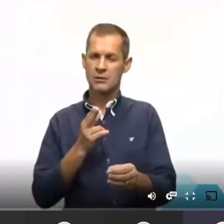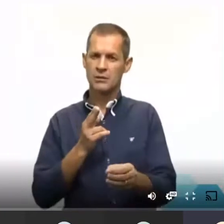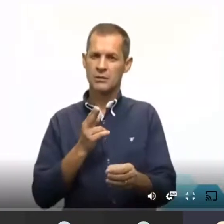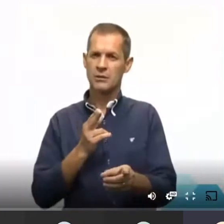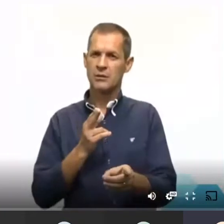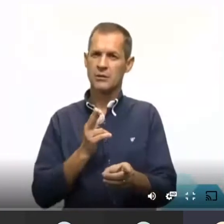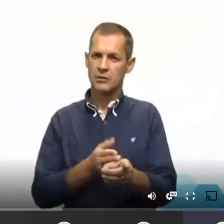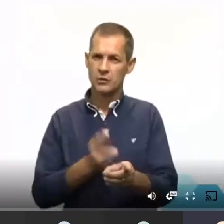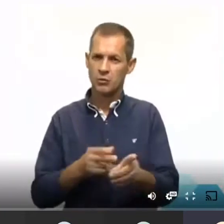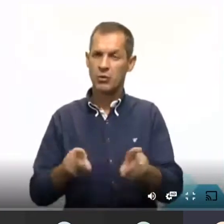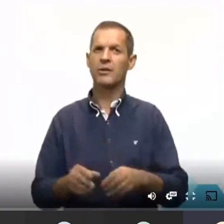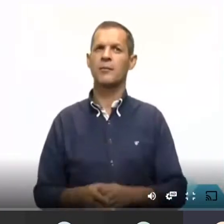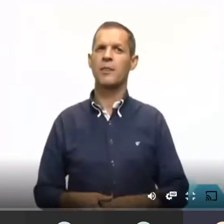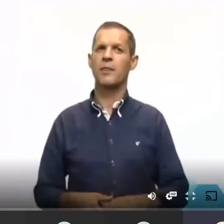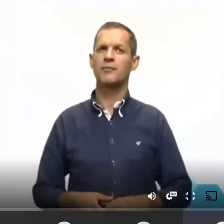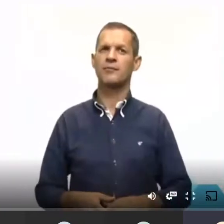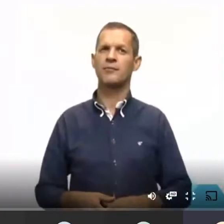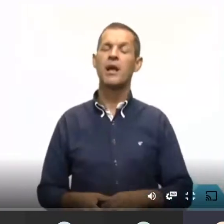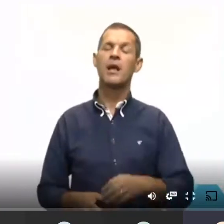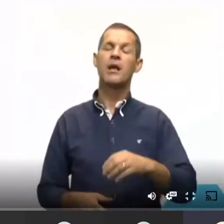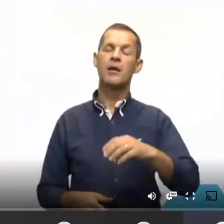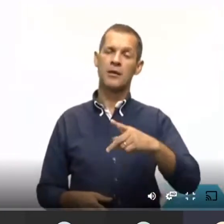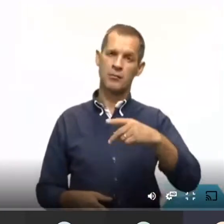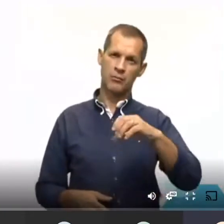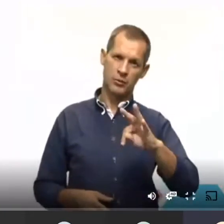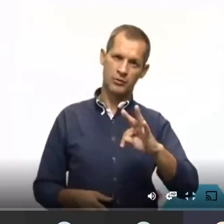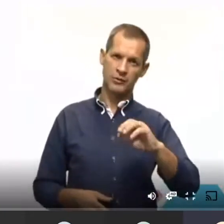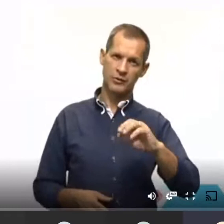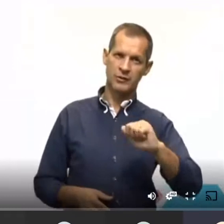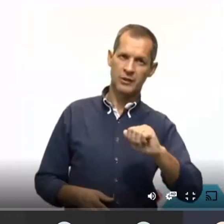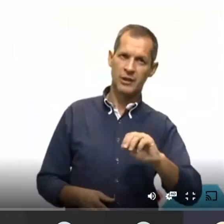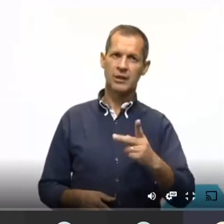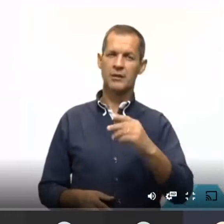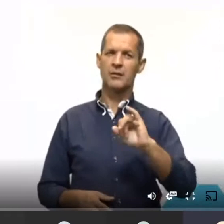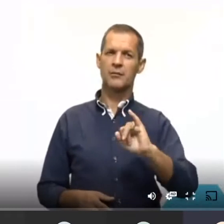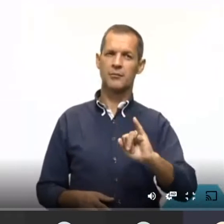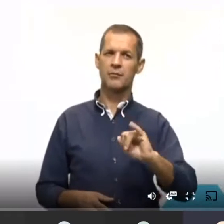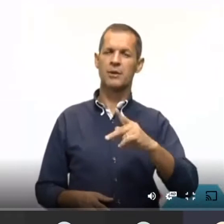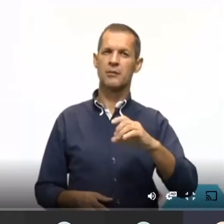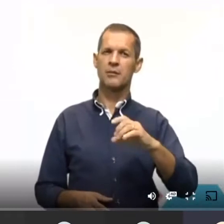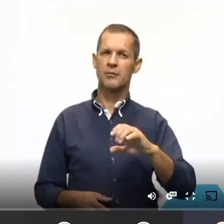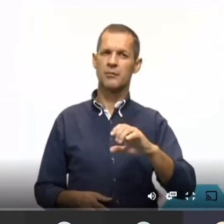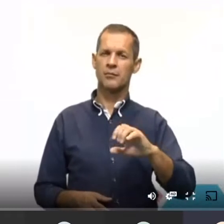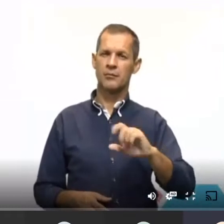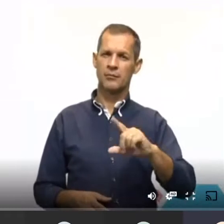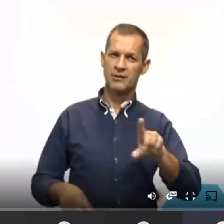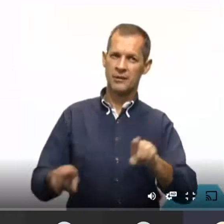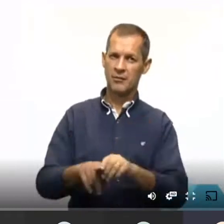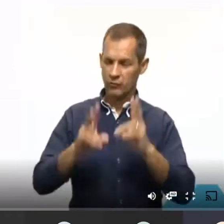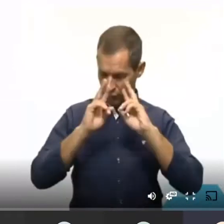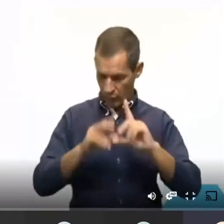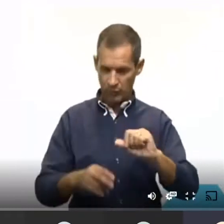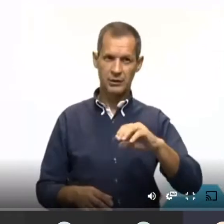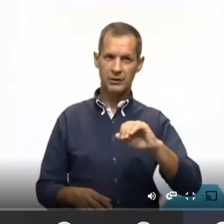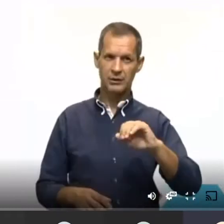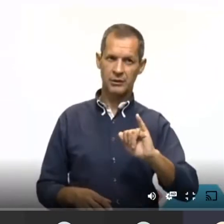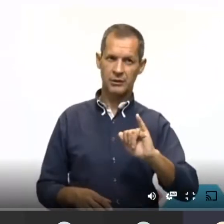próstata hiperplásica, né? Ainda eu trouxe outra lâmina de necrose para vocês